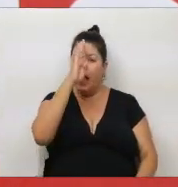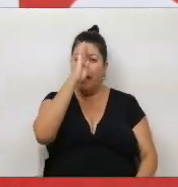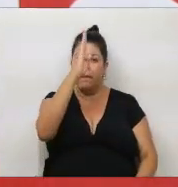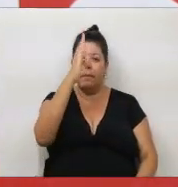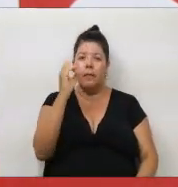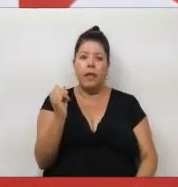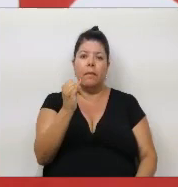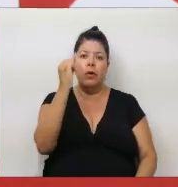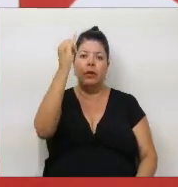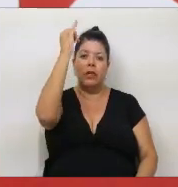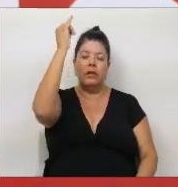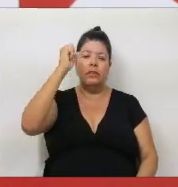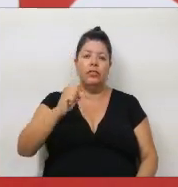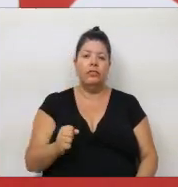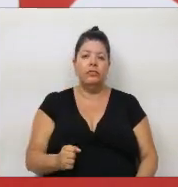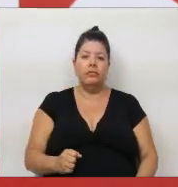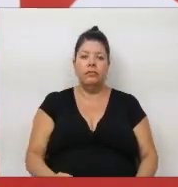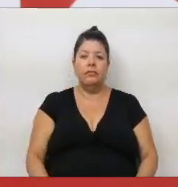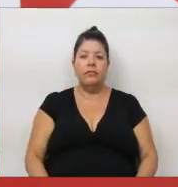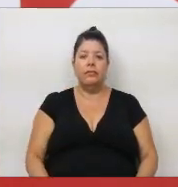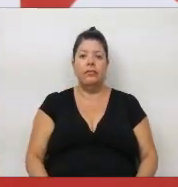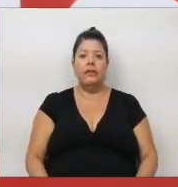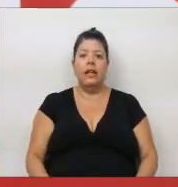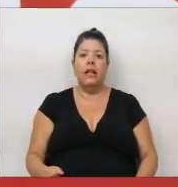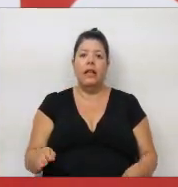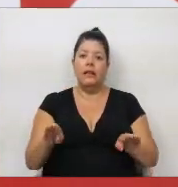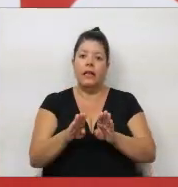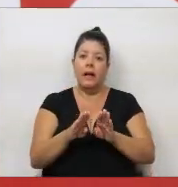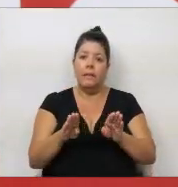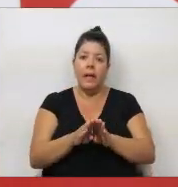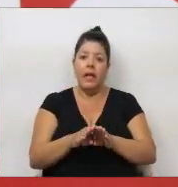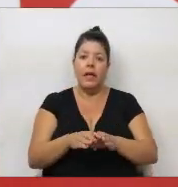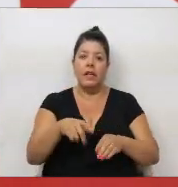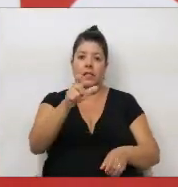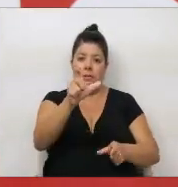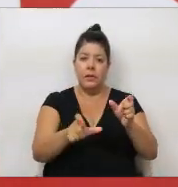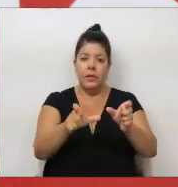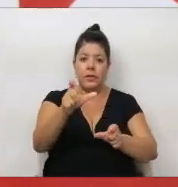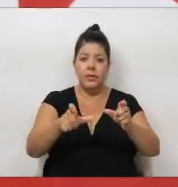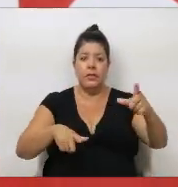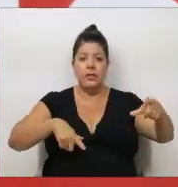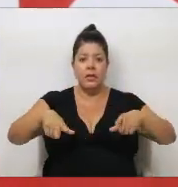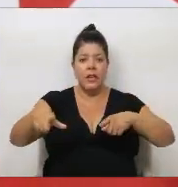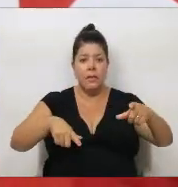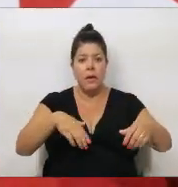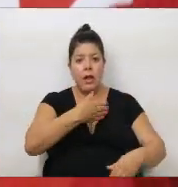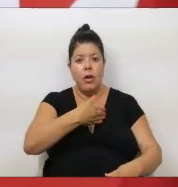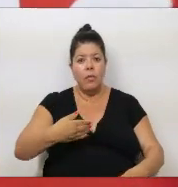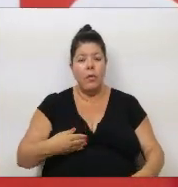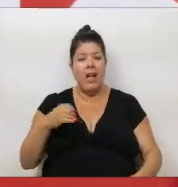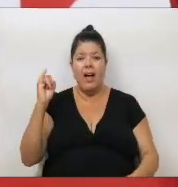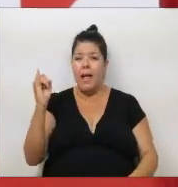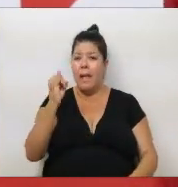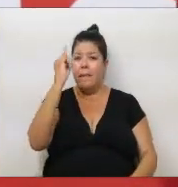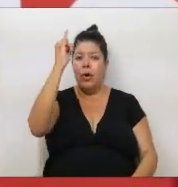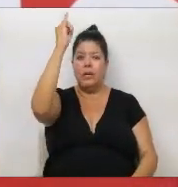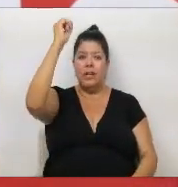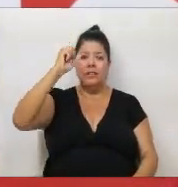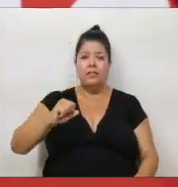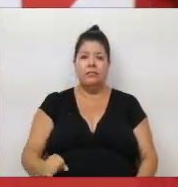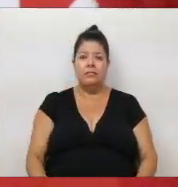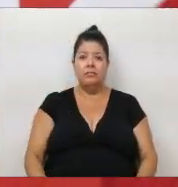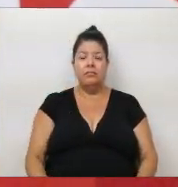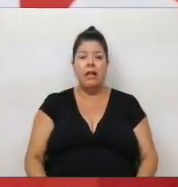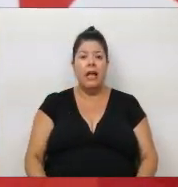sério e relevante. Nós consideramos os funcionários públicos extremamente importantes. Nós